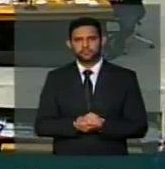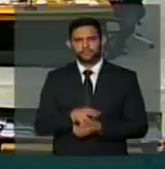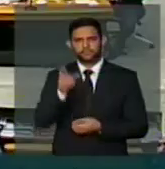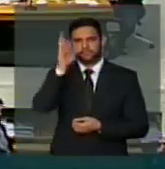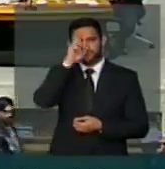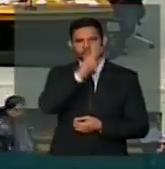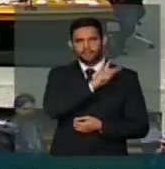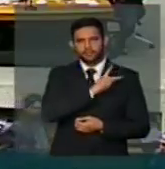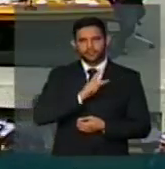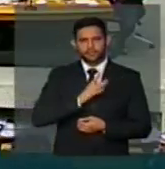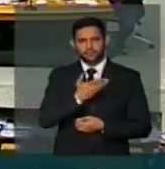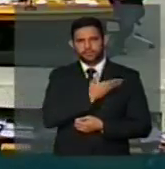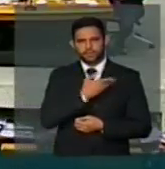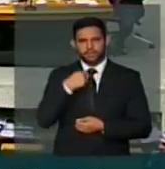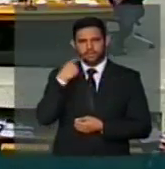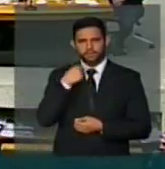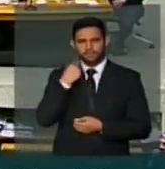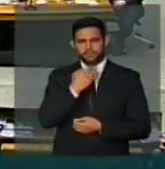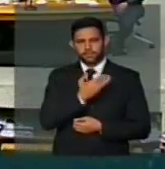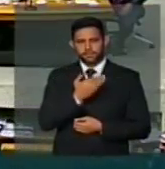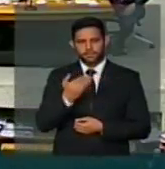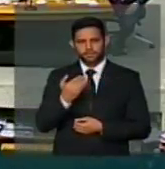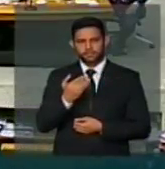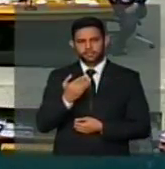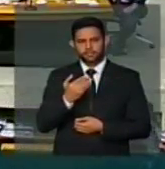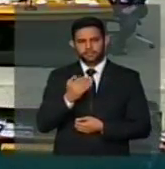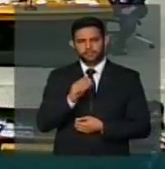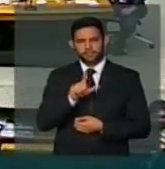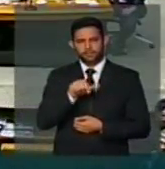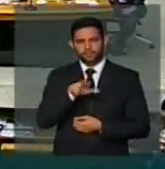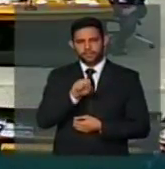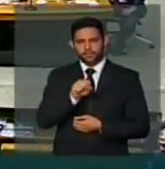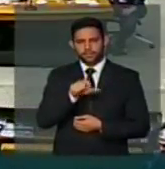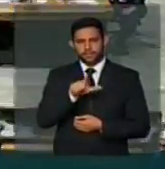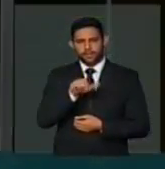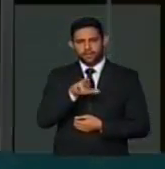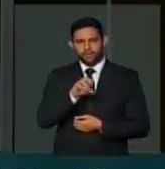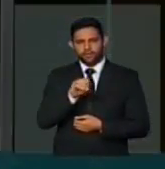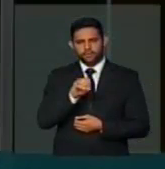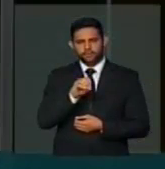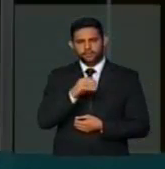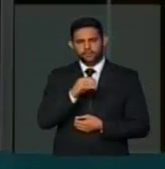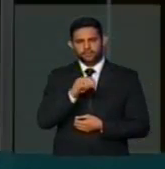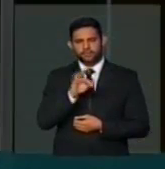Senhor presidente, colega, deputado Luiz Lauro Filho,